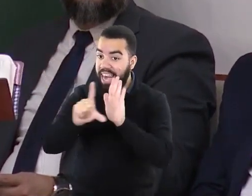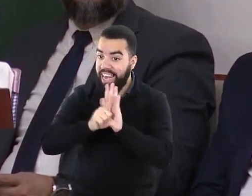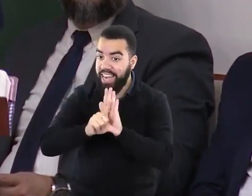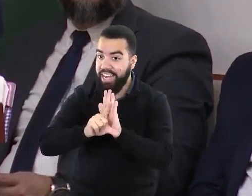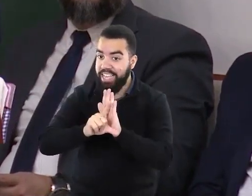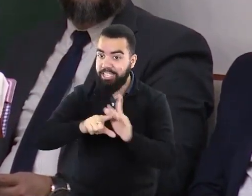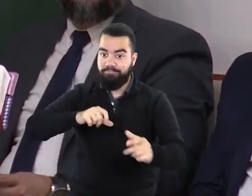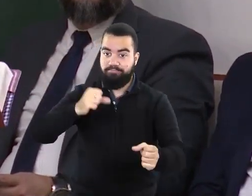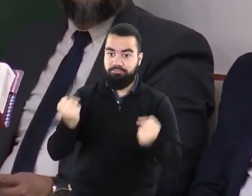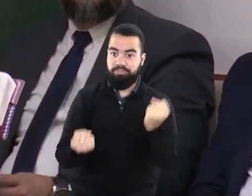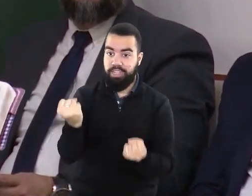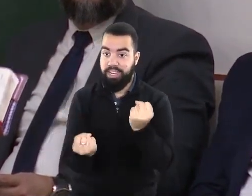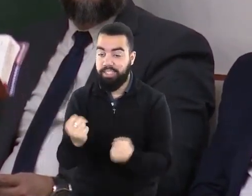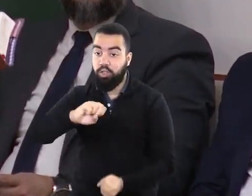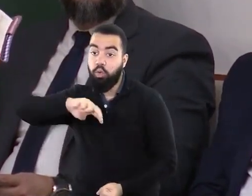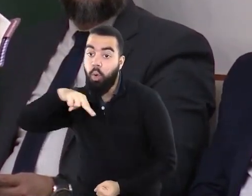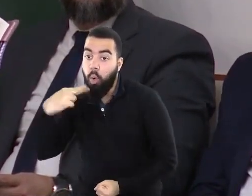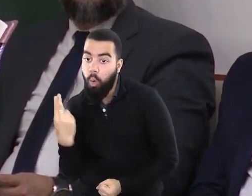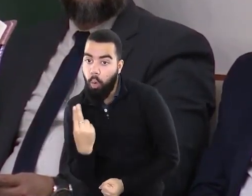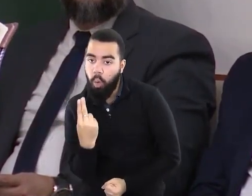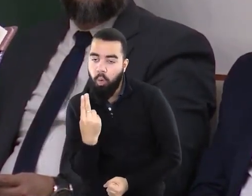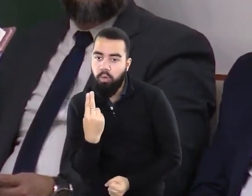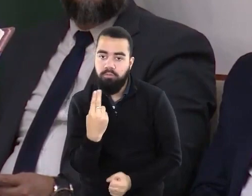Você é livre dentro da legalidade.